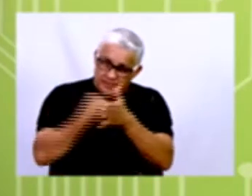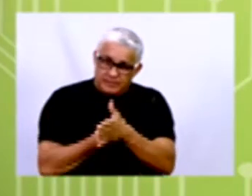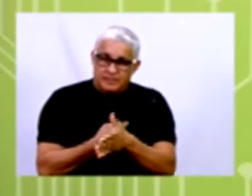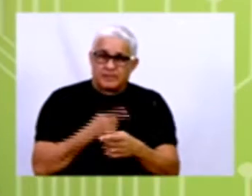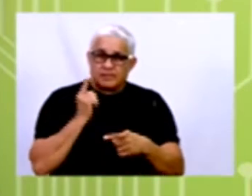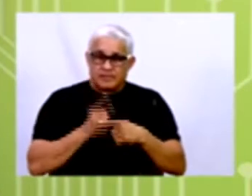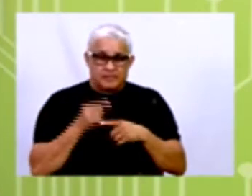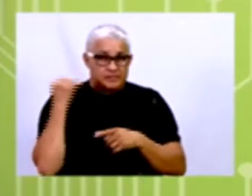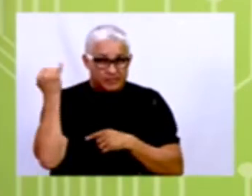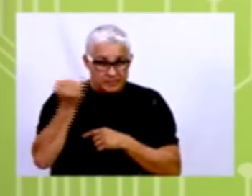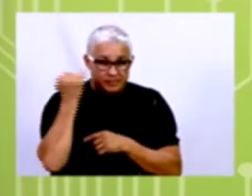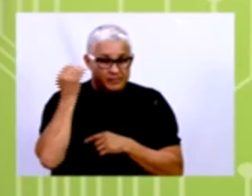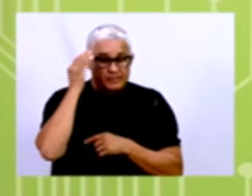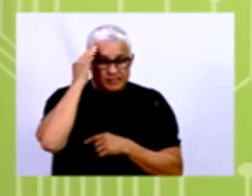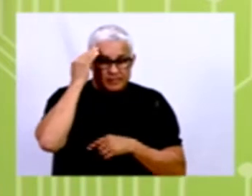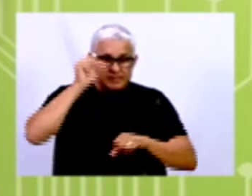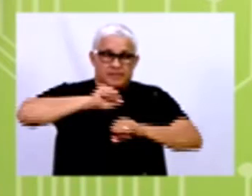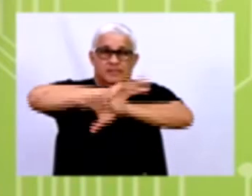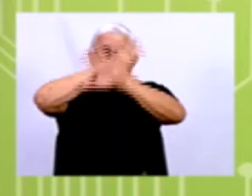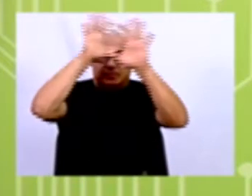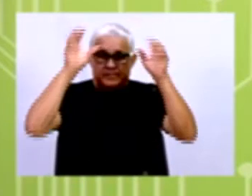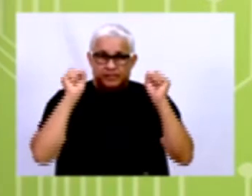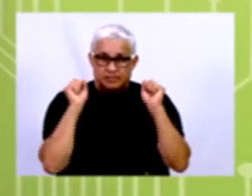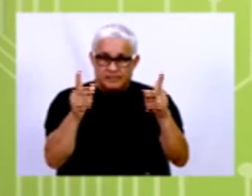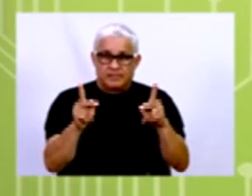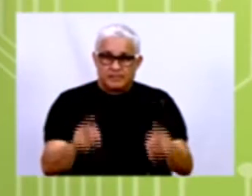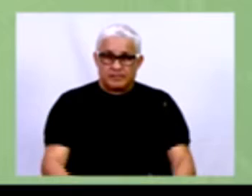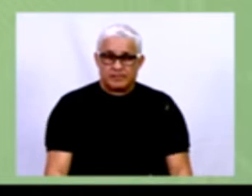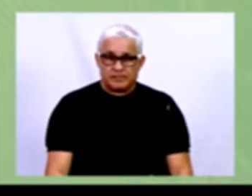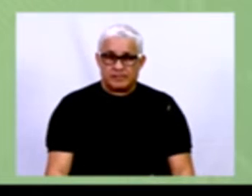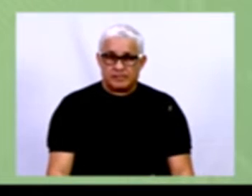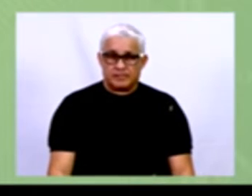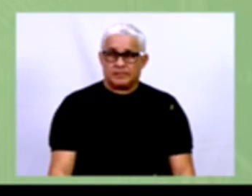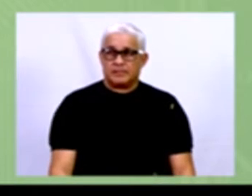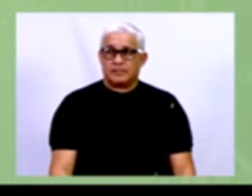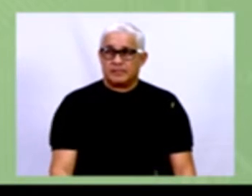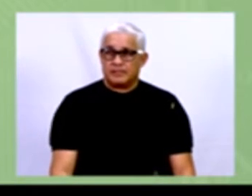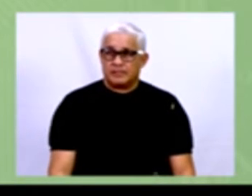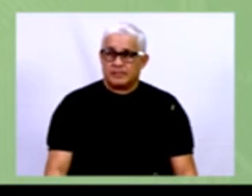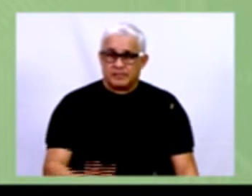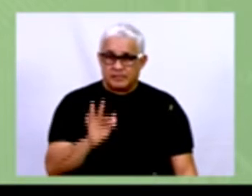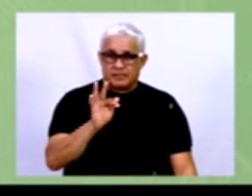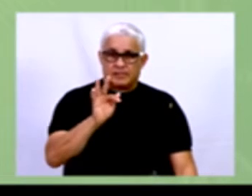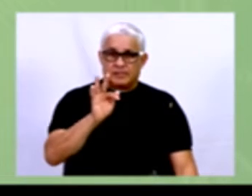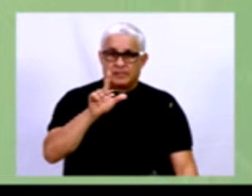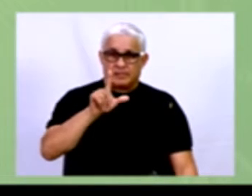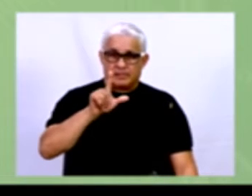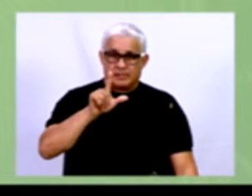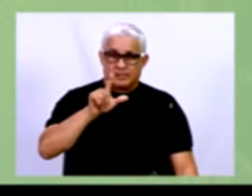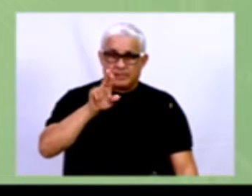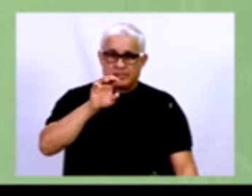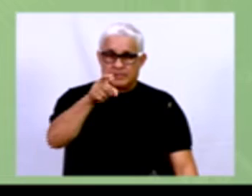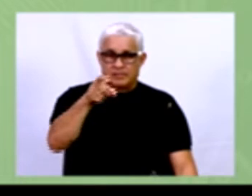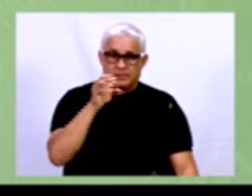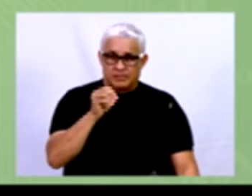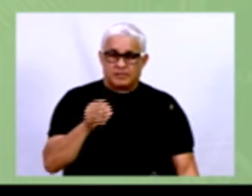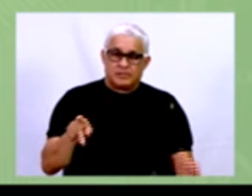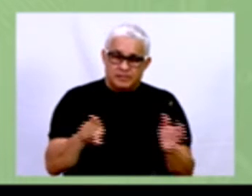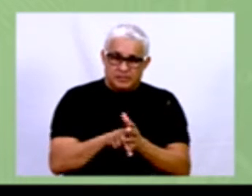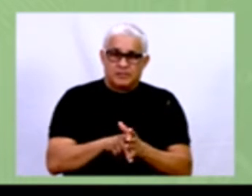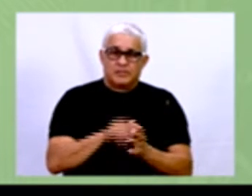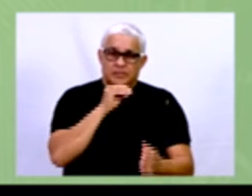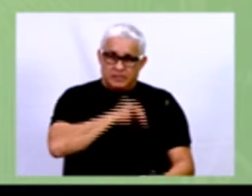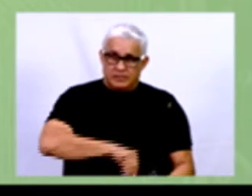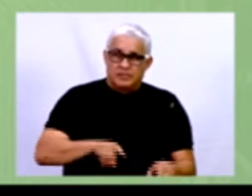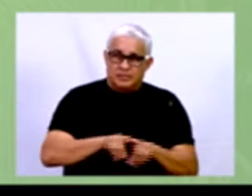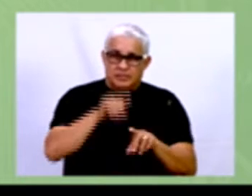porque é importante compreendê-lo, ok? Então vamos lá. O fluxo circular da renda e do produto,